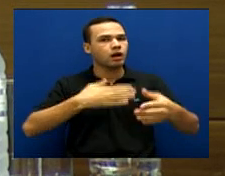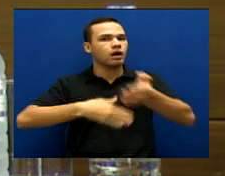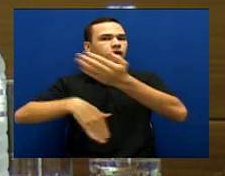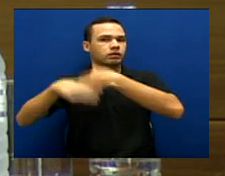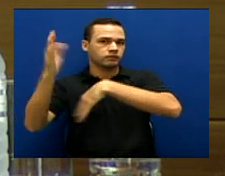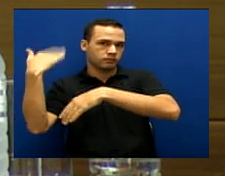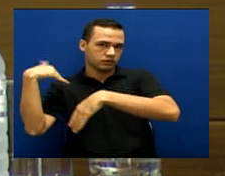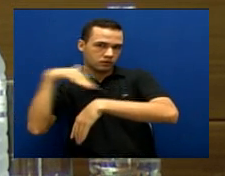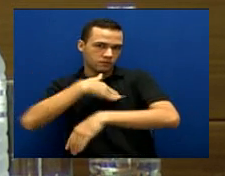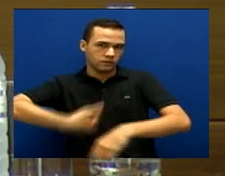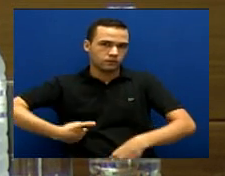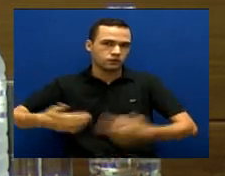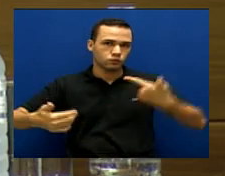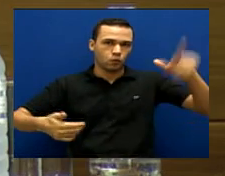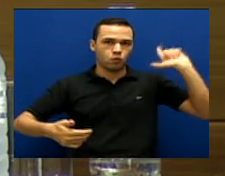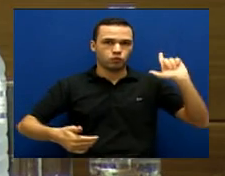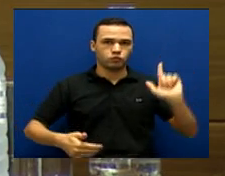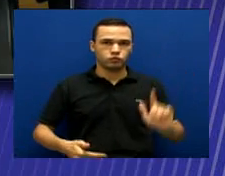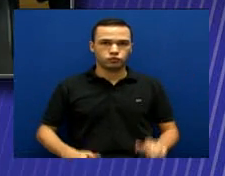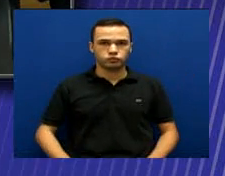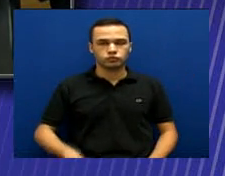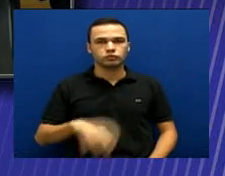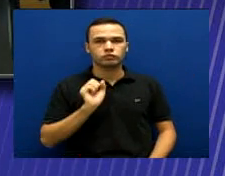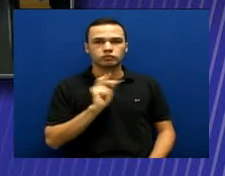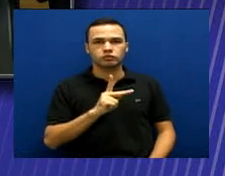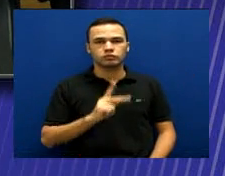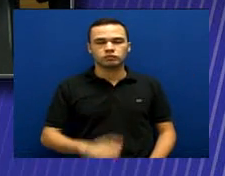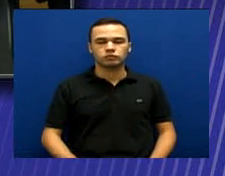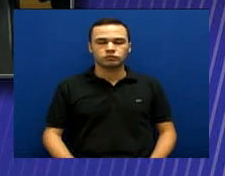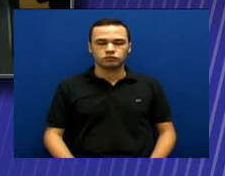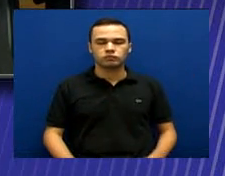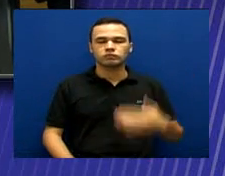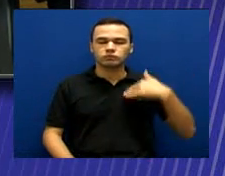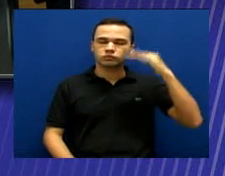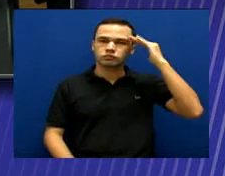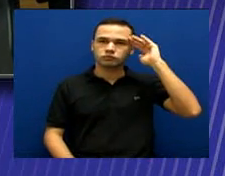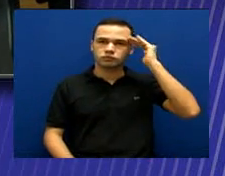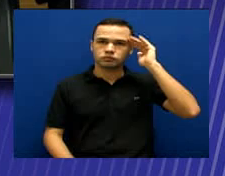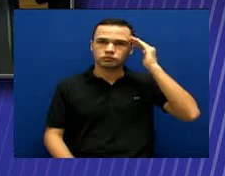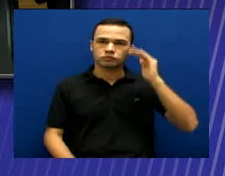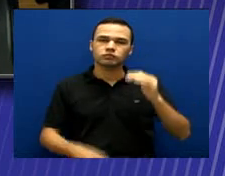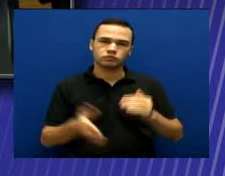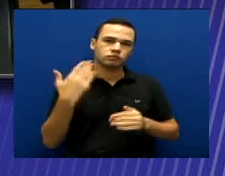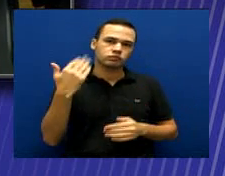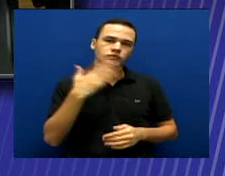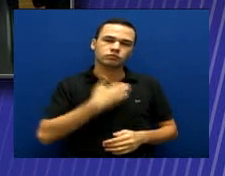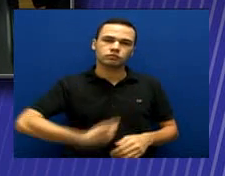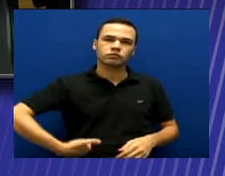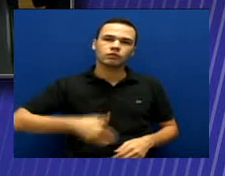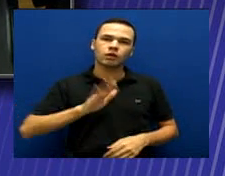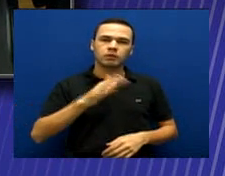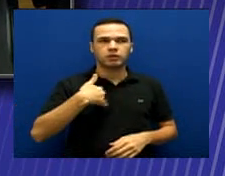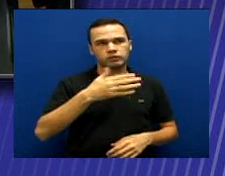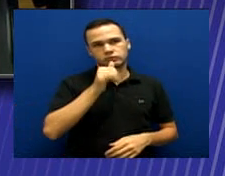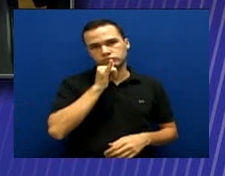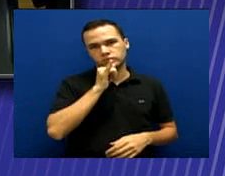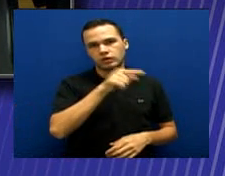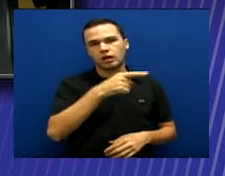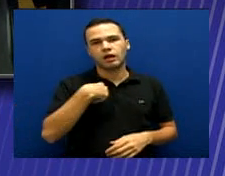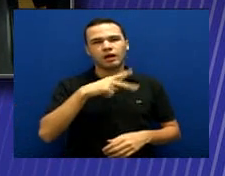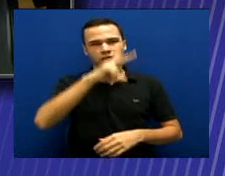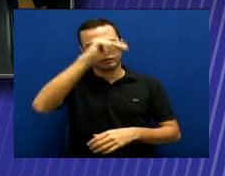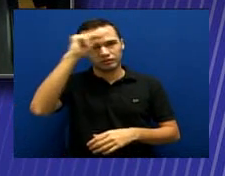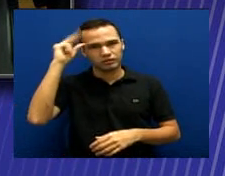passada não requer isso não sei que são josé é referente à administração passada mas aqui prefeitura